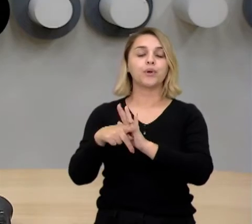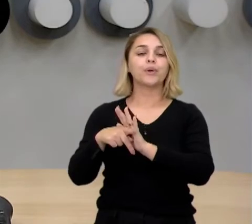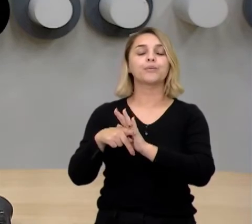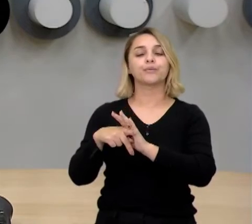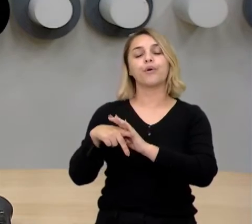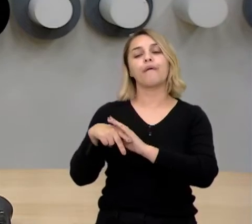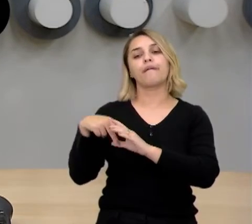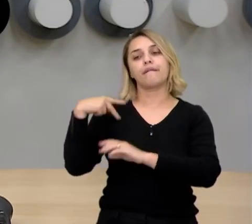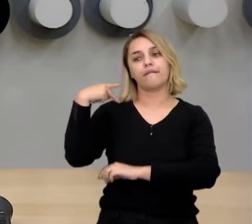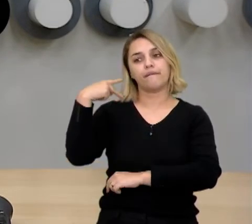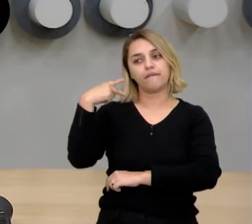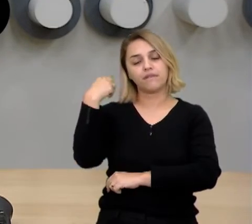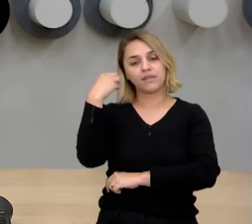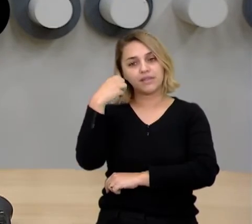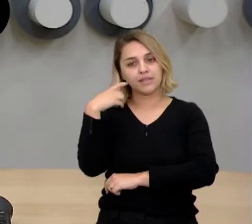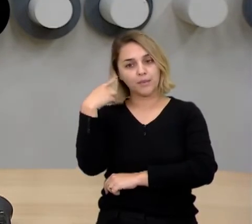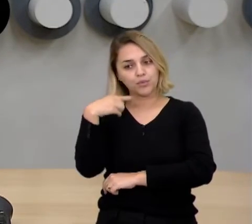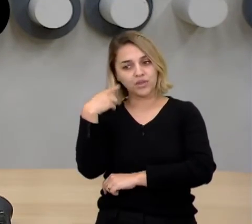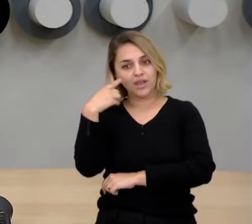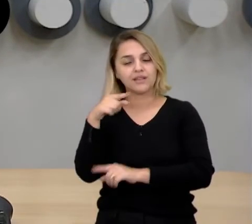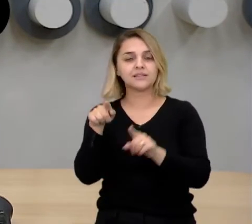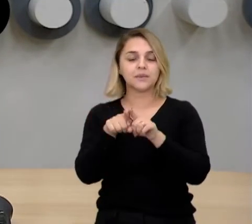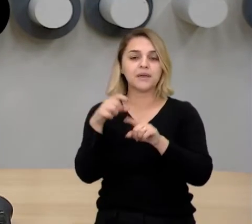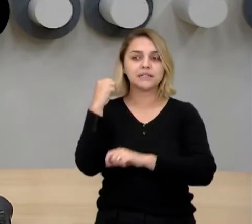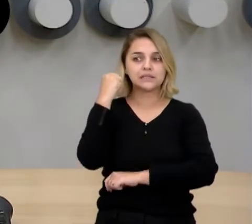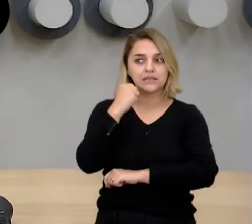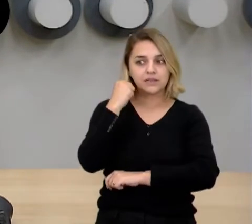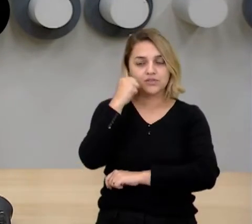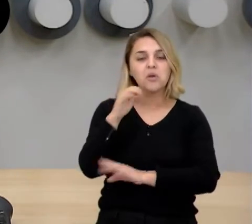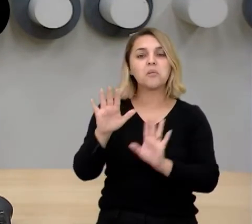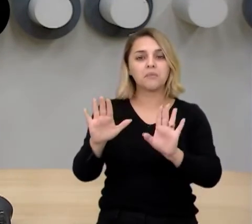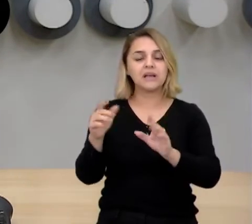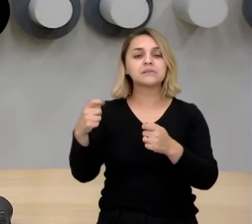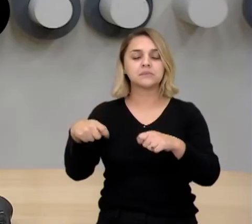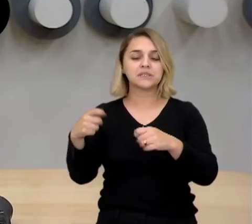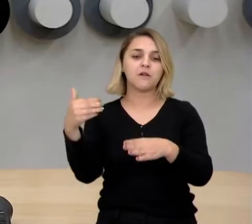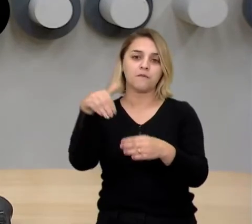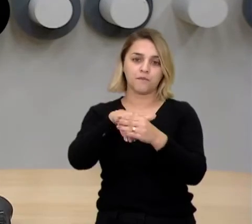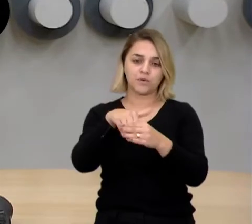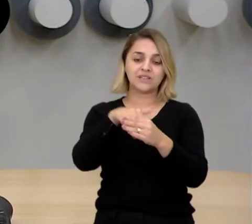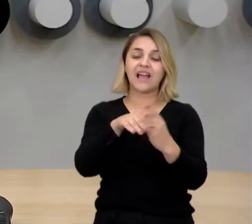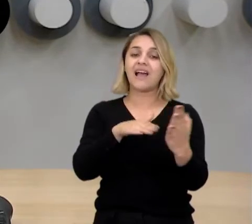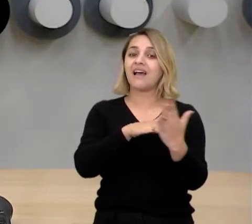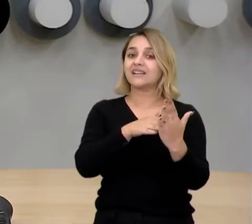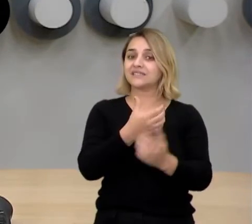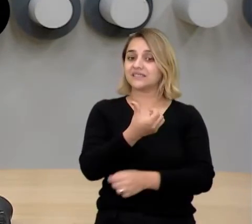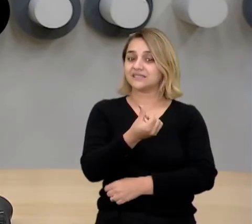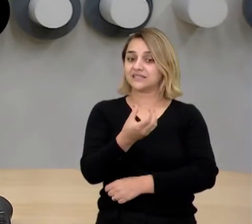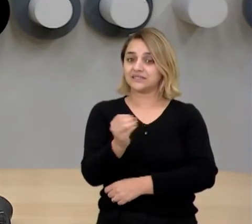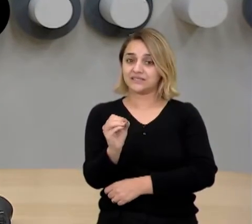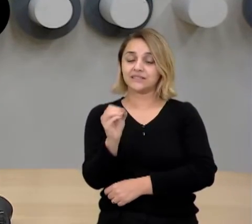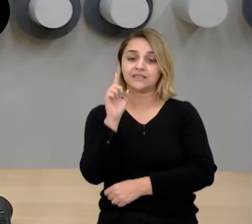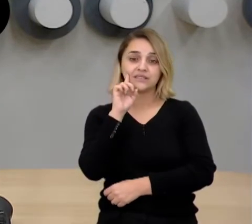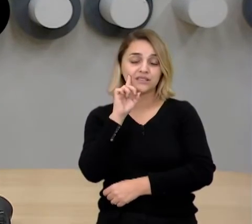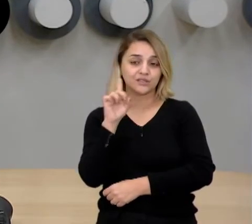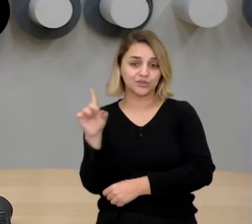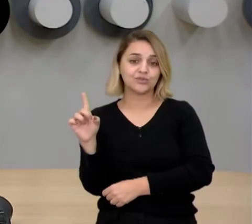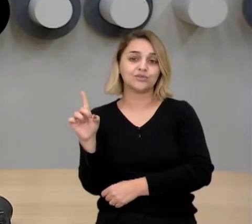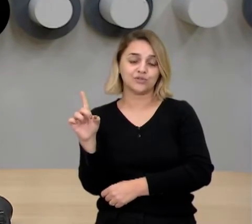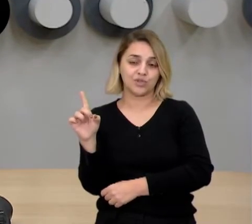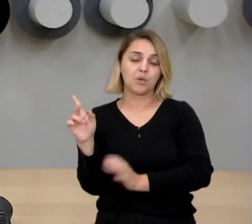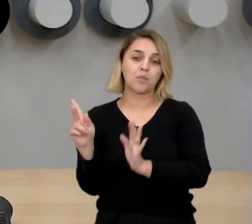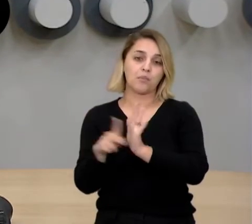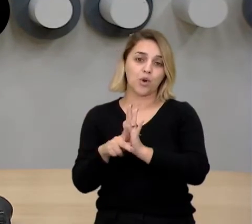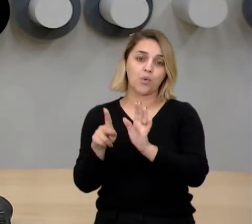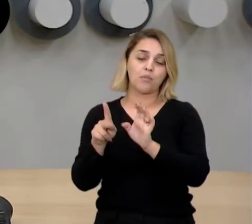dos Deputados e dos Senadores, mas ela precisa sim ser votada em até 60 dias pelo nosso